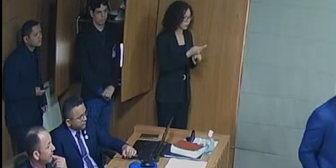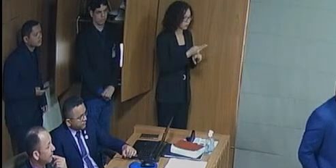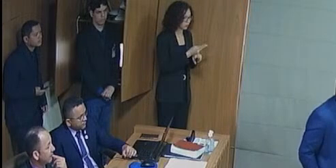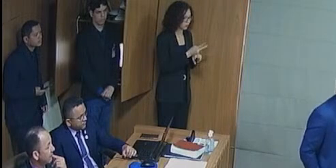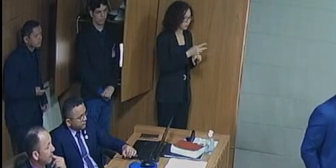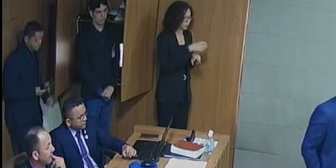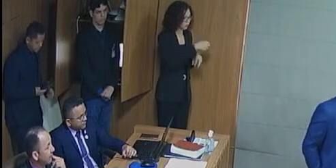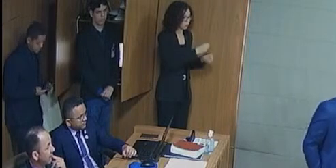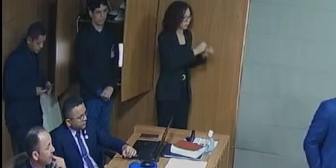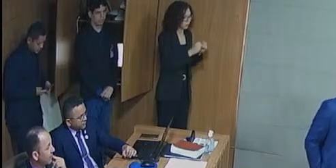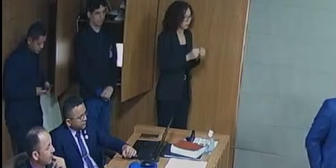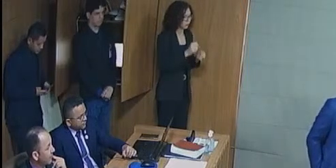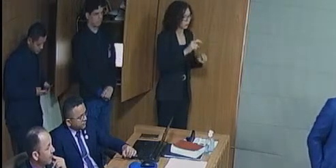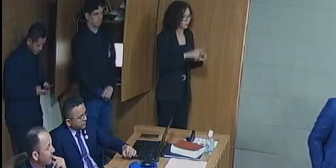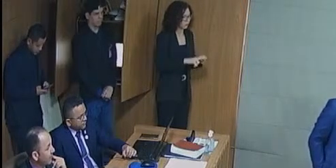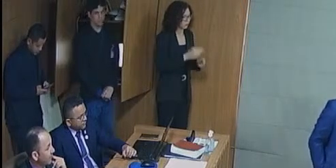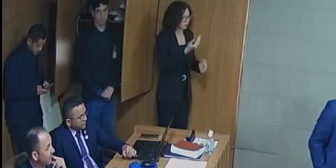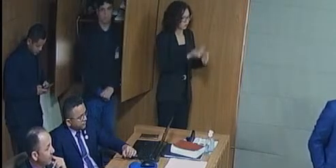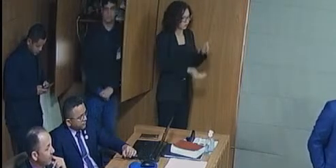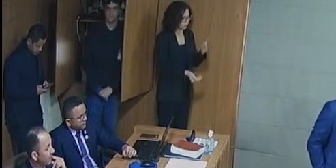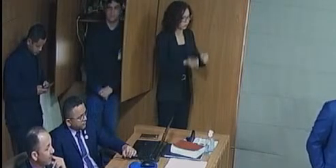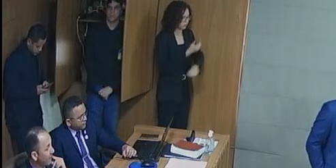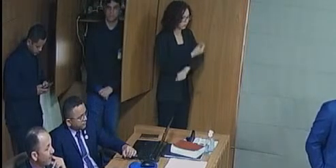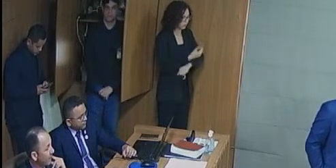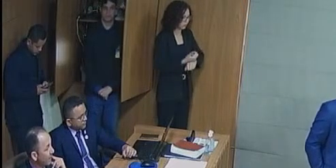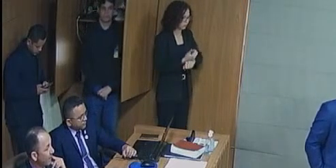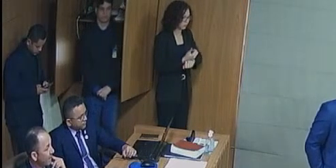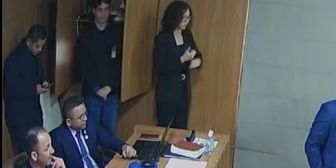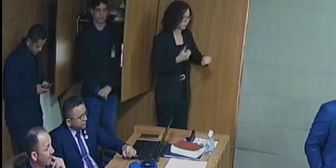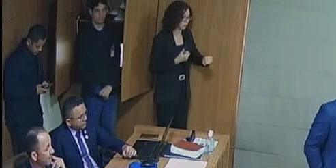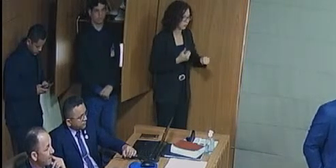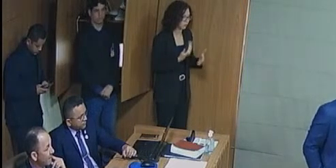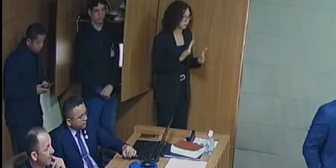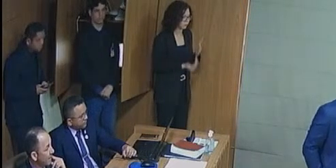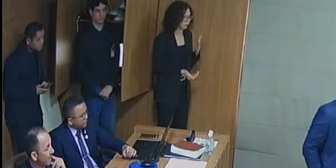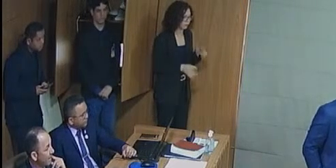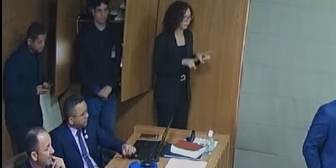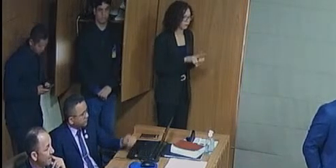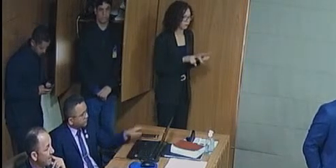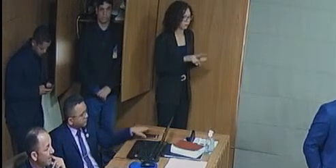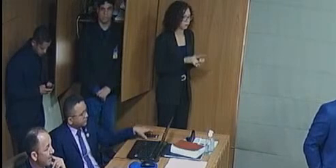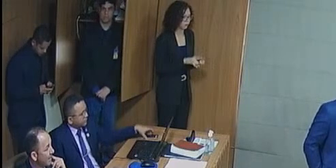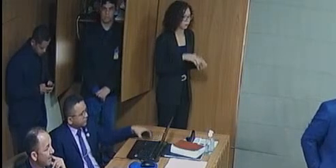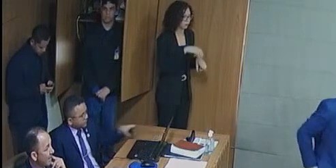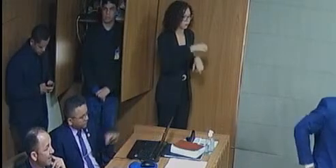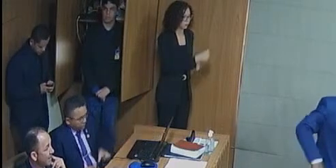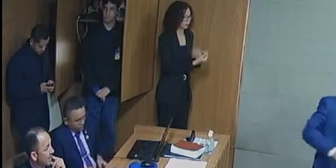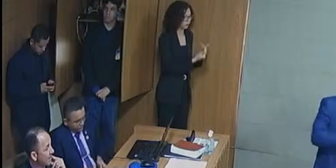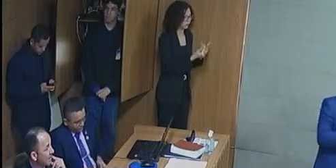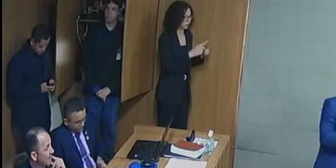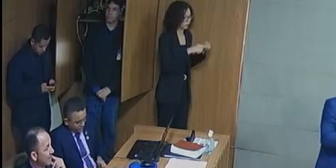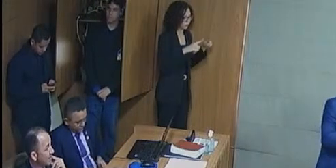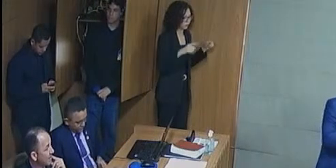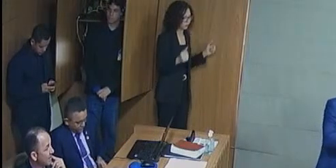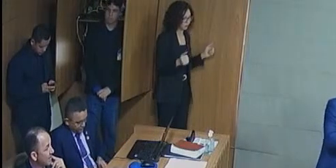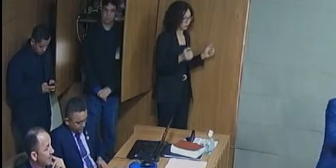apreensão perca do mandato e sequestro de bens